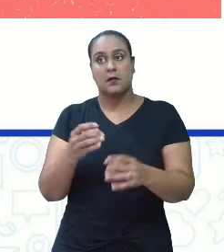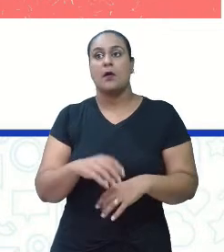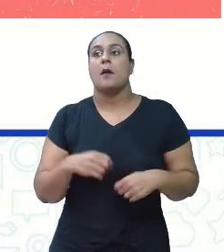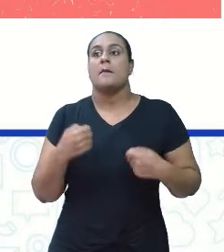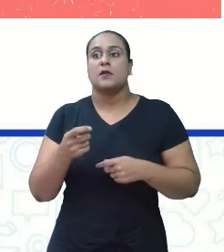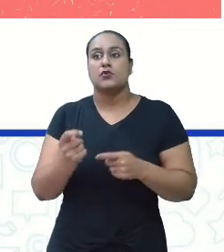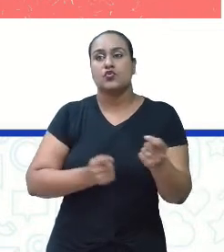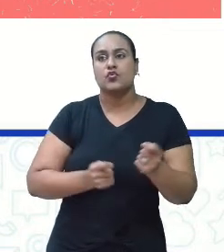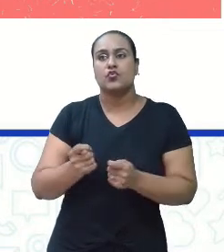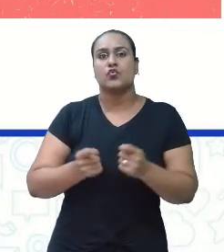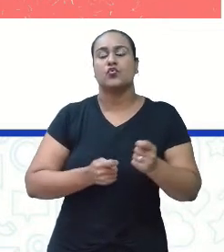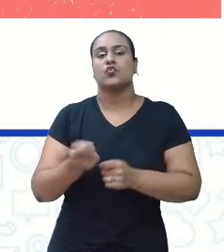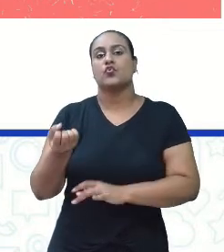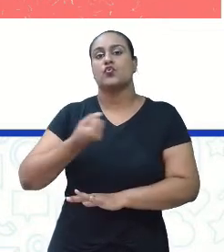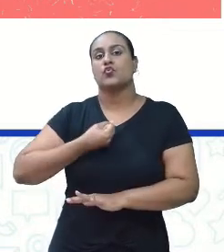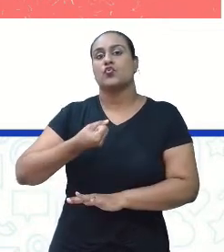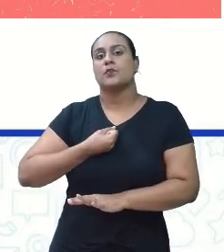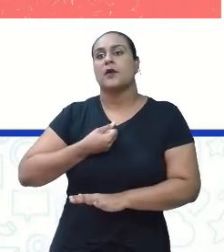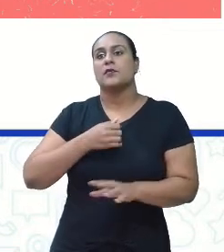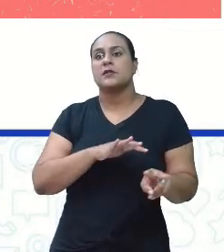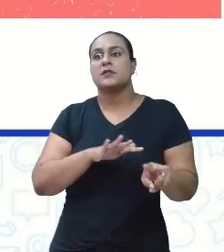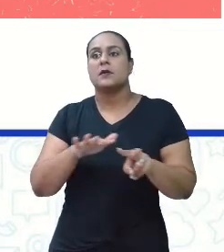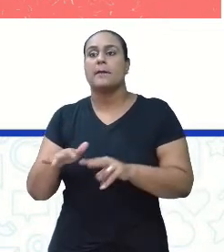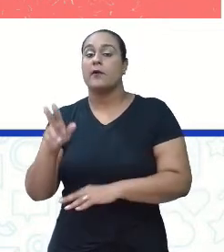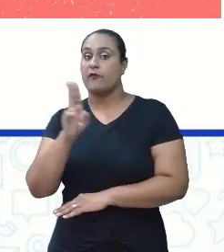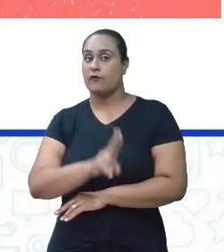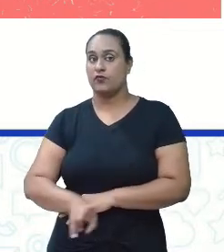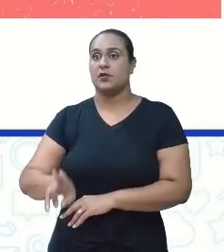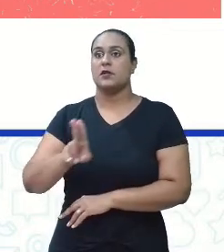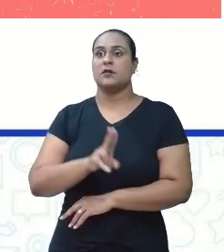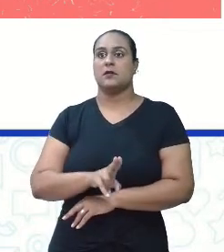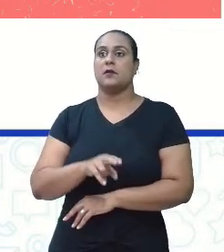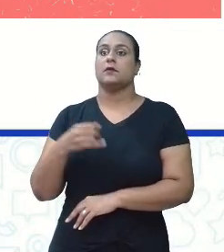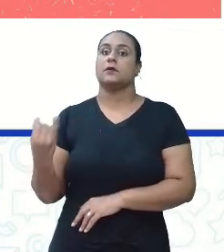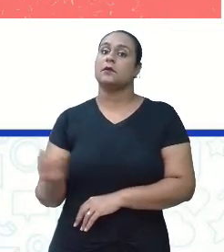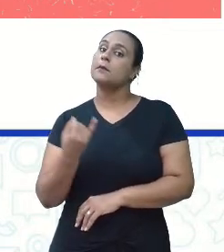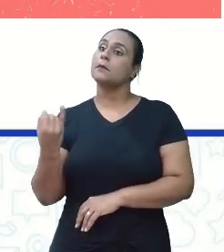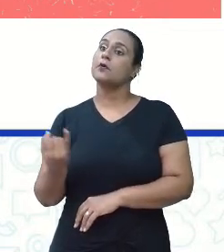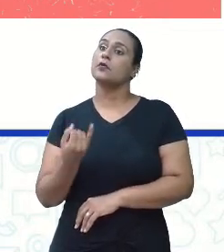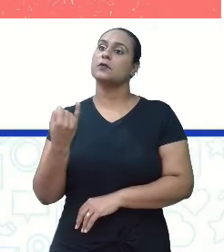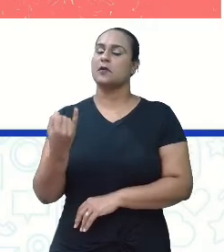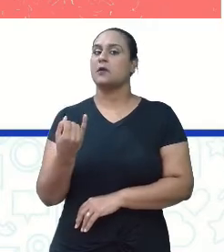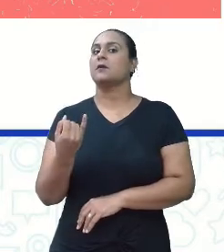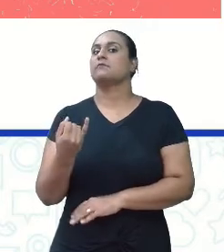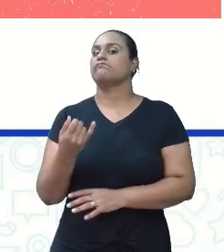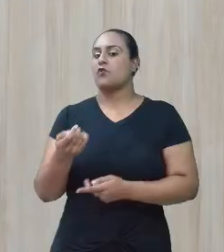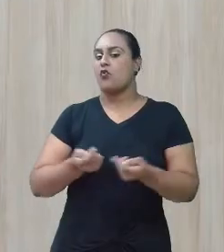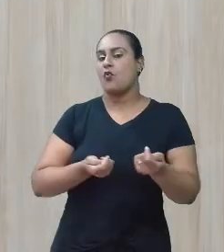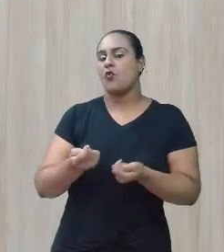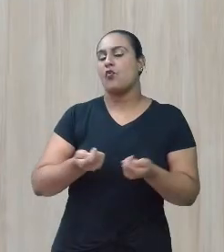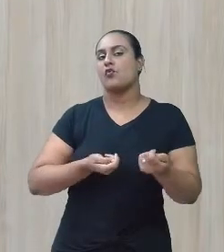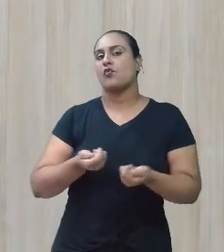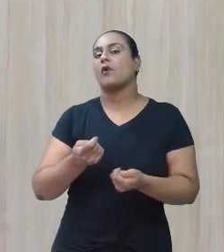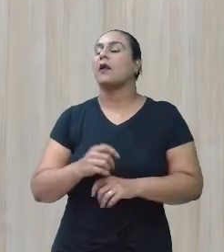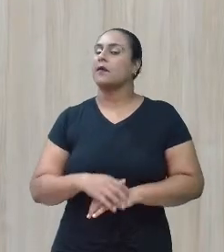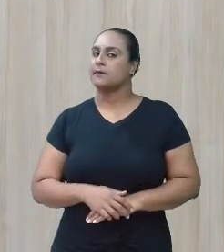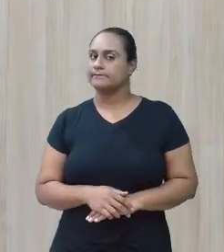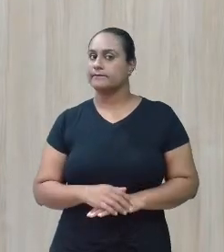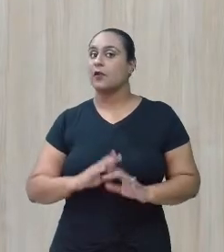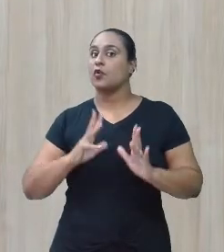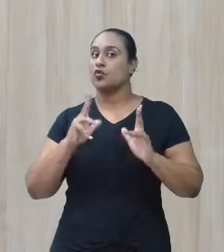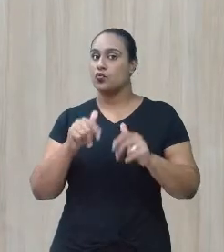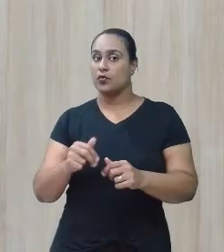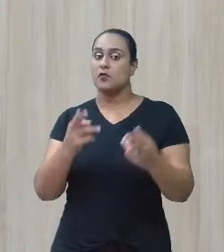controle também do número de semanas em que é utilizado. Então, é importante que você controle. Então, tudo isso fica também